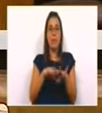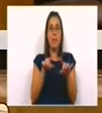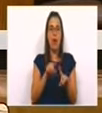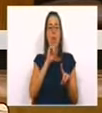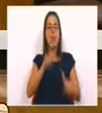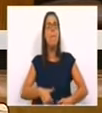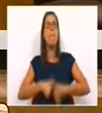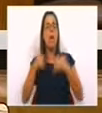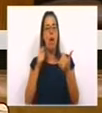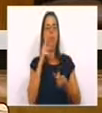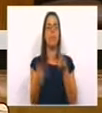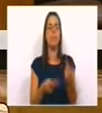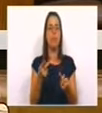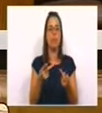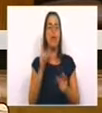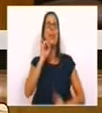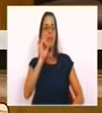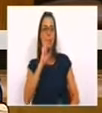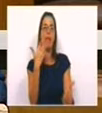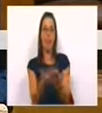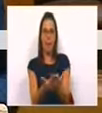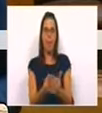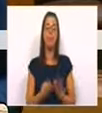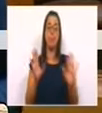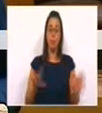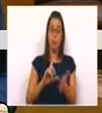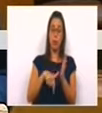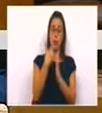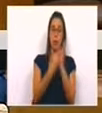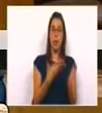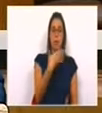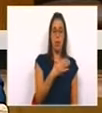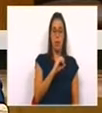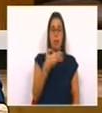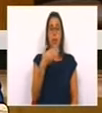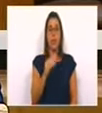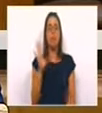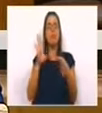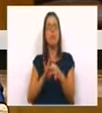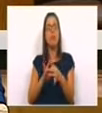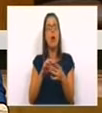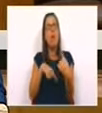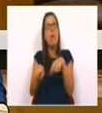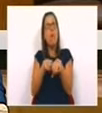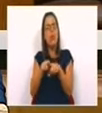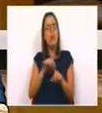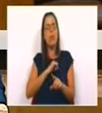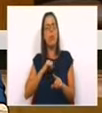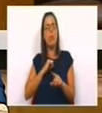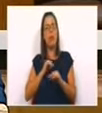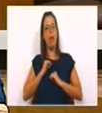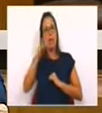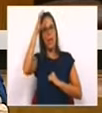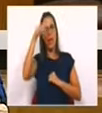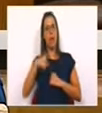ser melhorado e avaliado e valorizado. O projeto de resolução 1070, relativo à promoção de uma política de propriedade